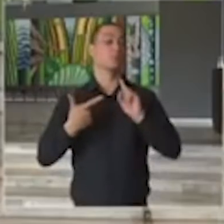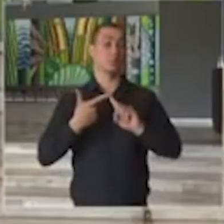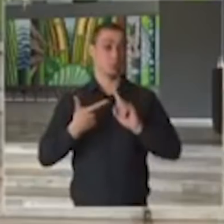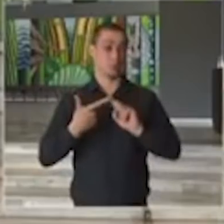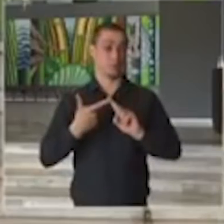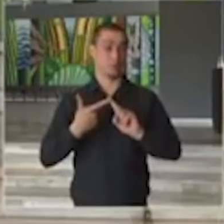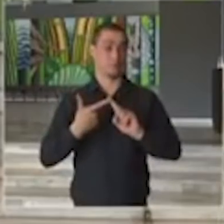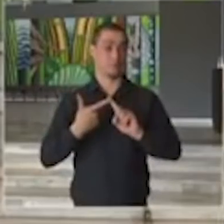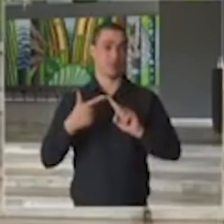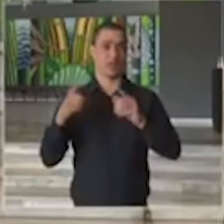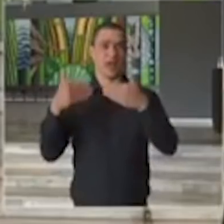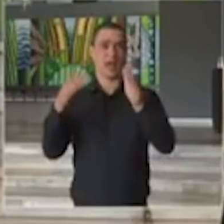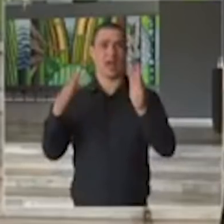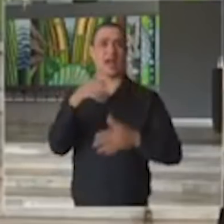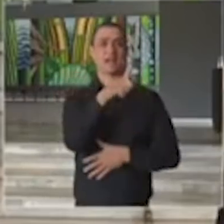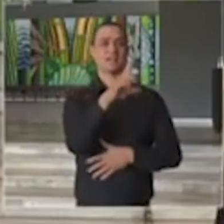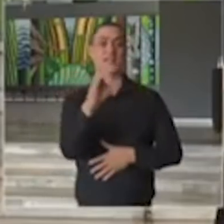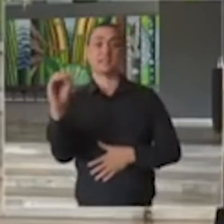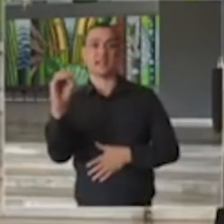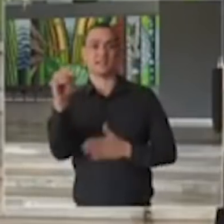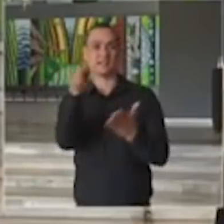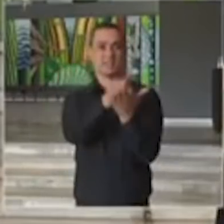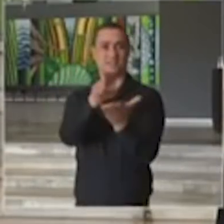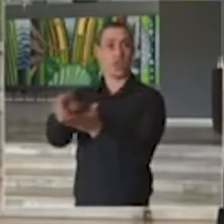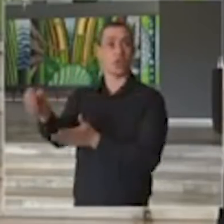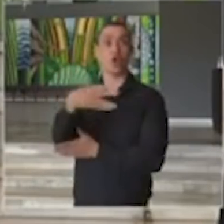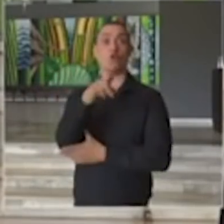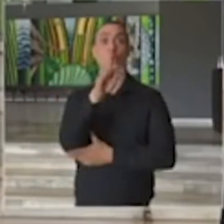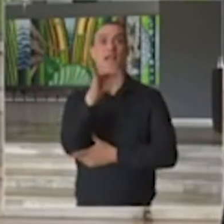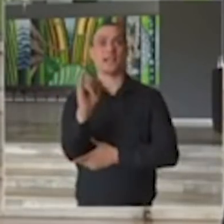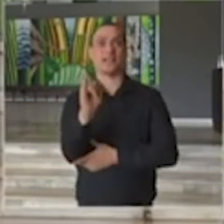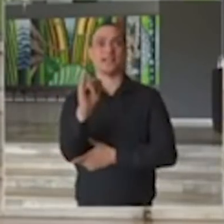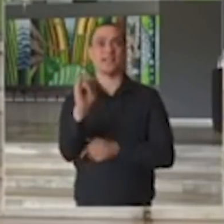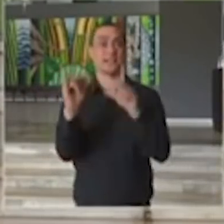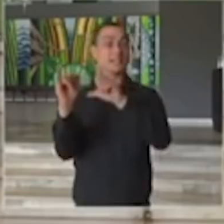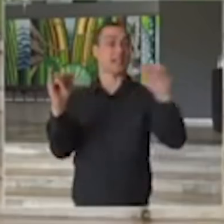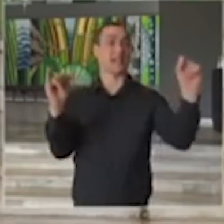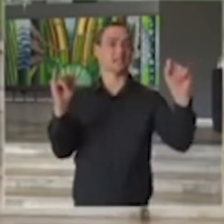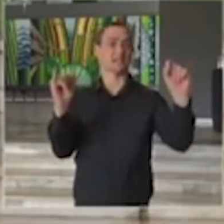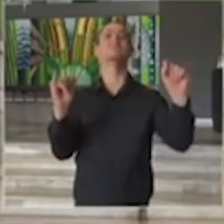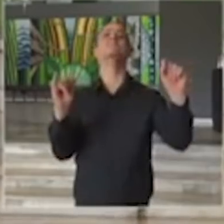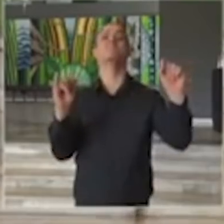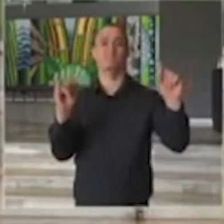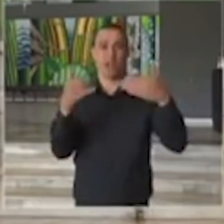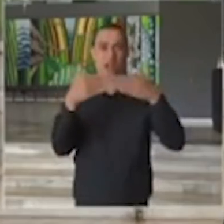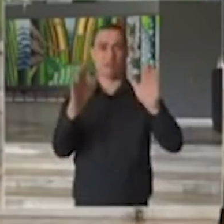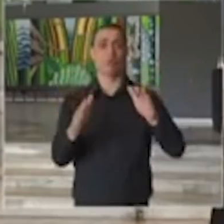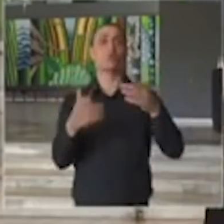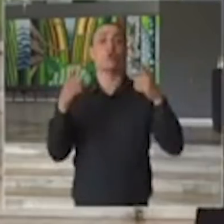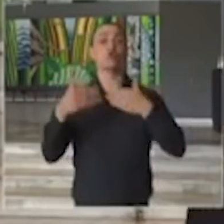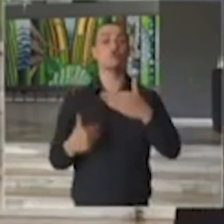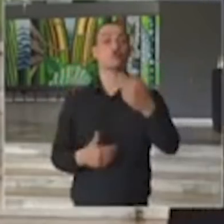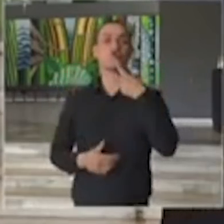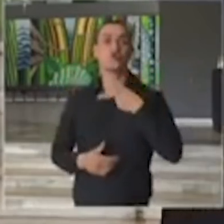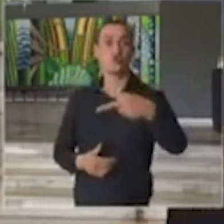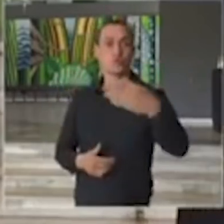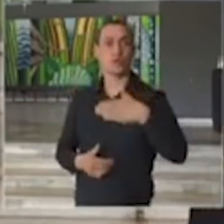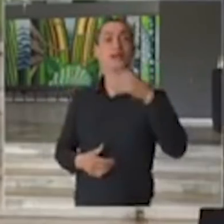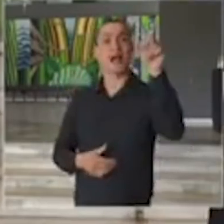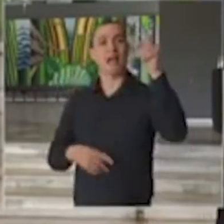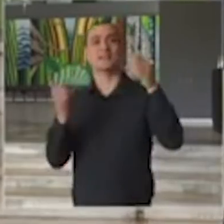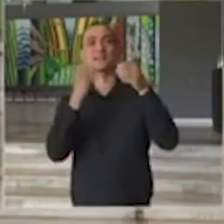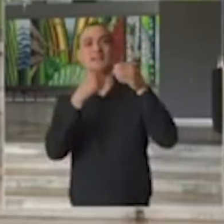ponto abertura de 100 novos leitos de uti nestas duas próximas semanas